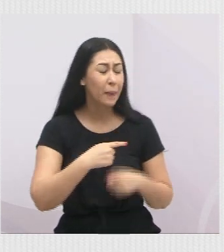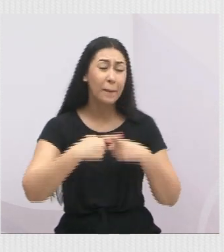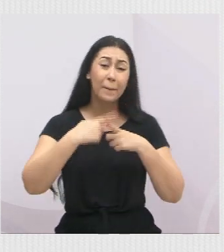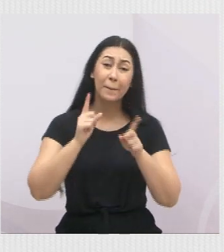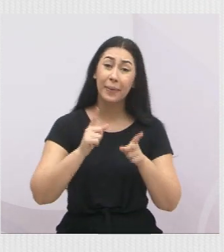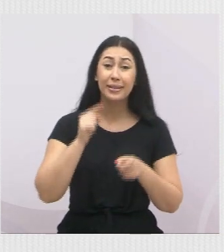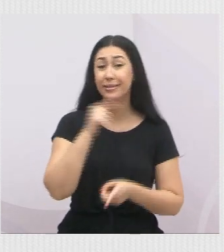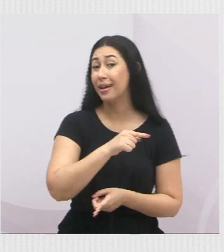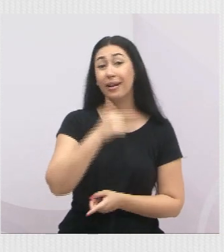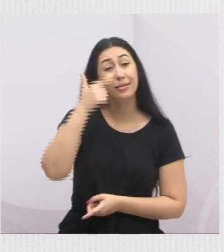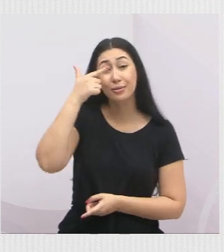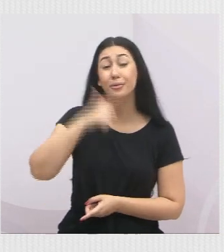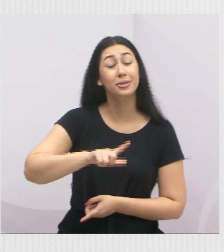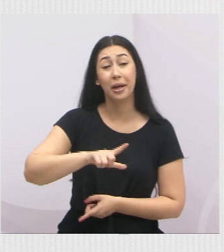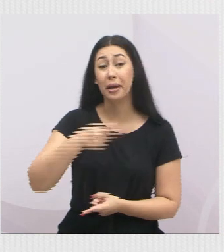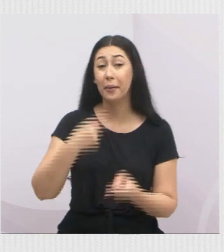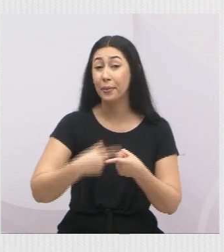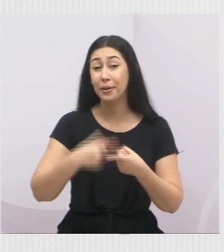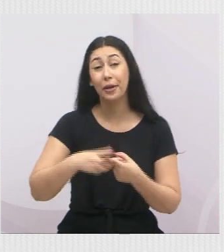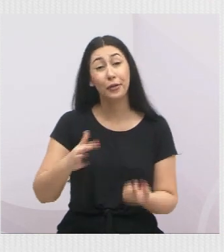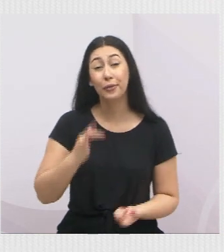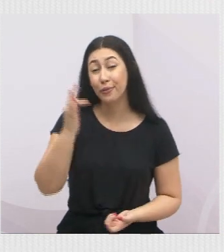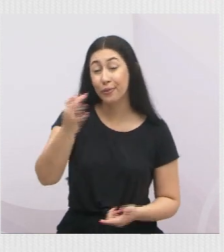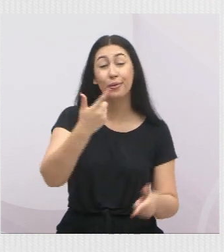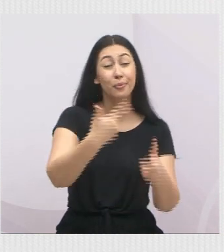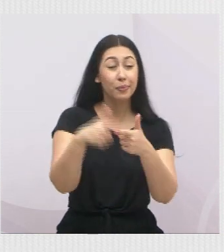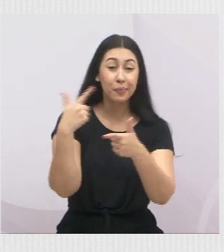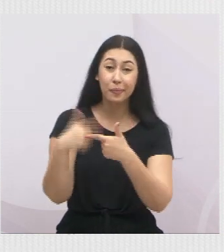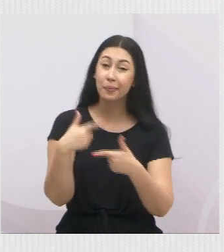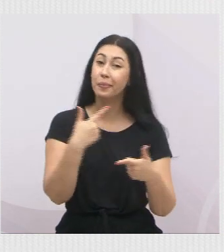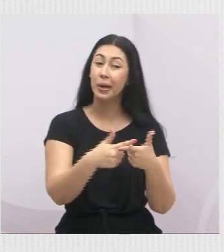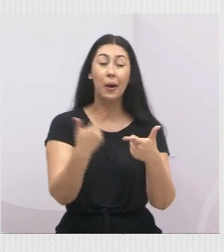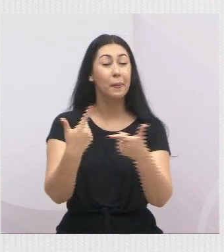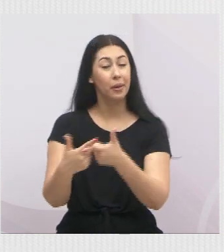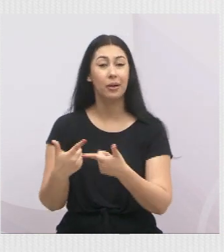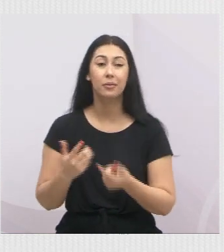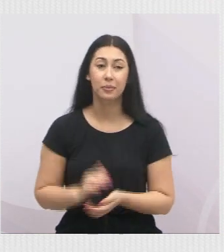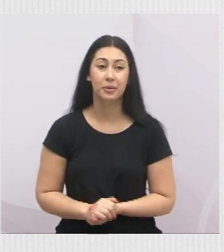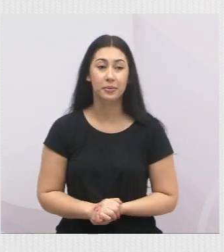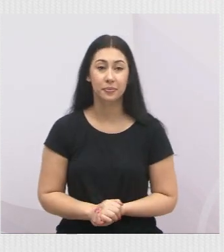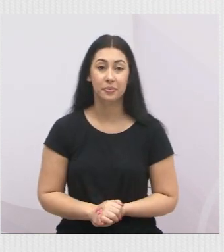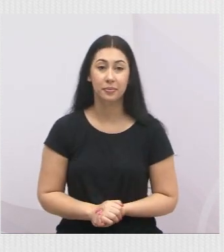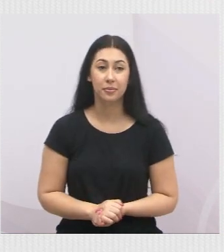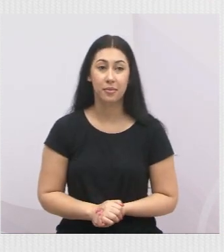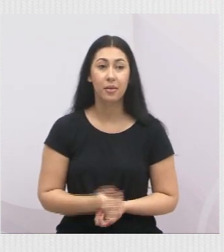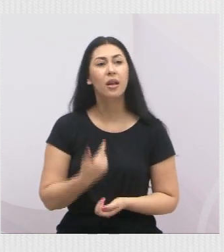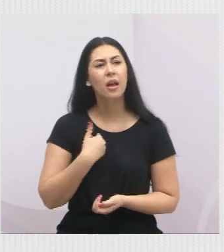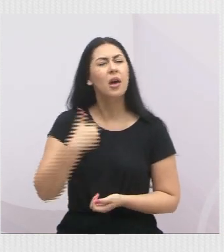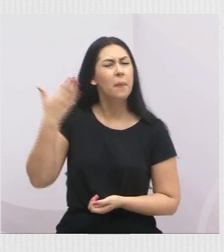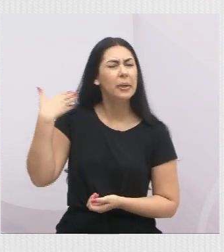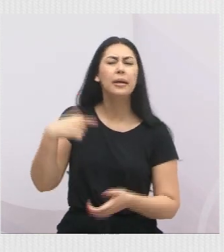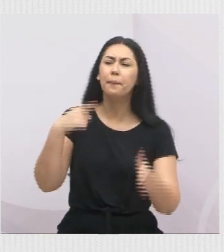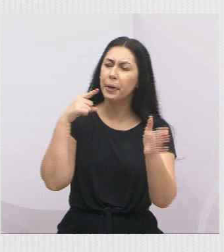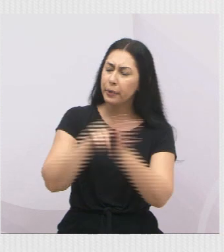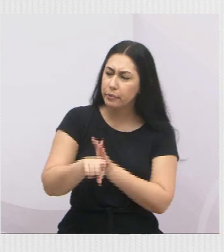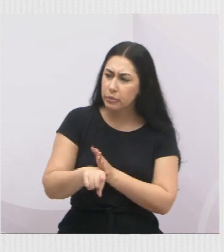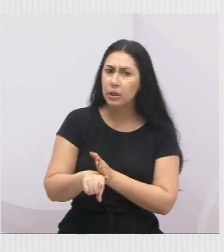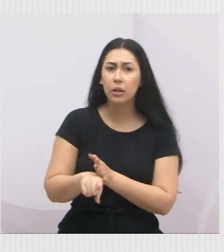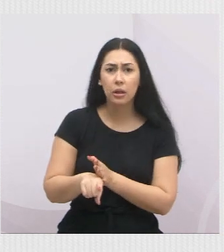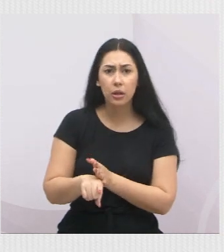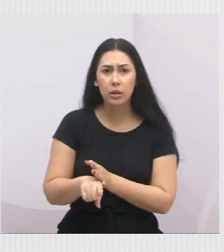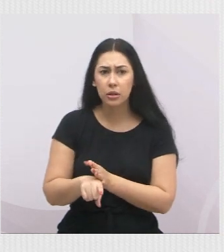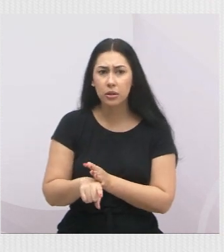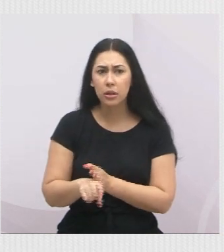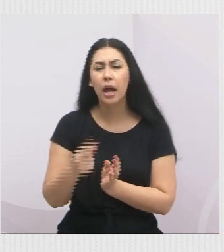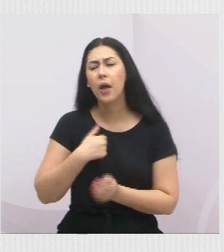desperdício, gente, vai dar problema, porque não vai manter a qualidade do asfalto. Foi isso que eu questionei na época, eu pedi,